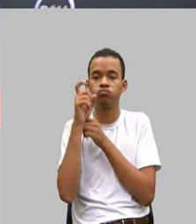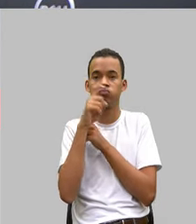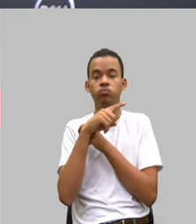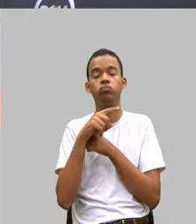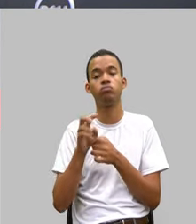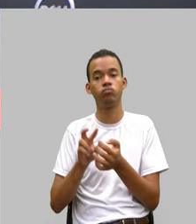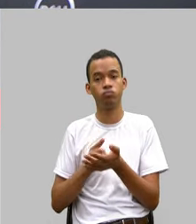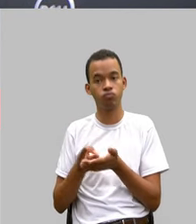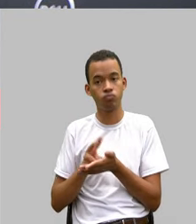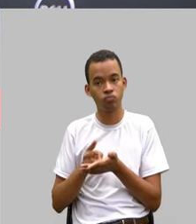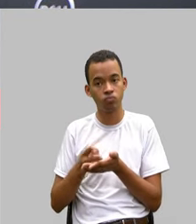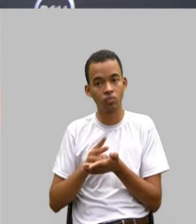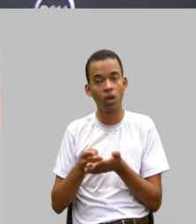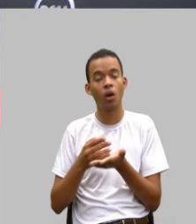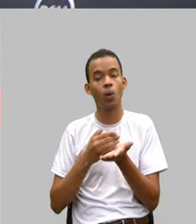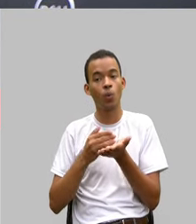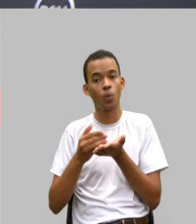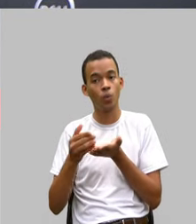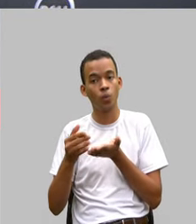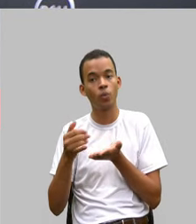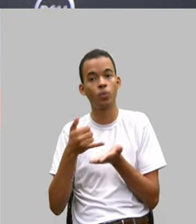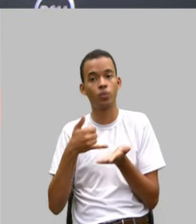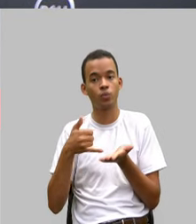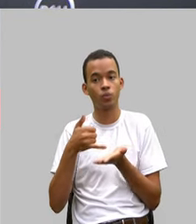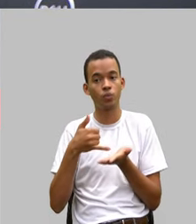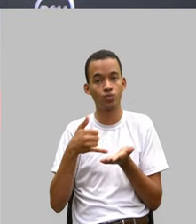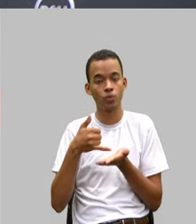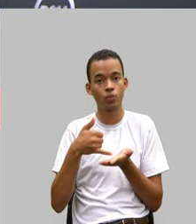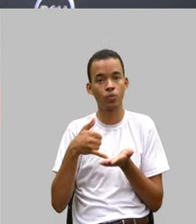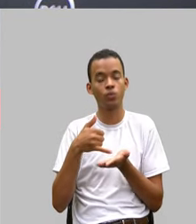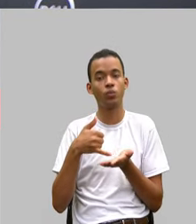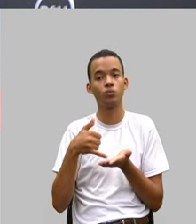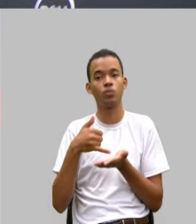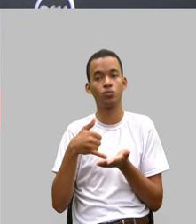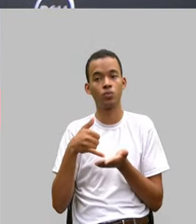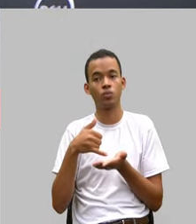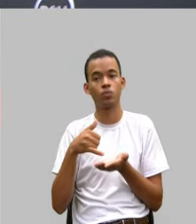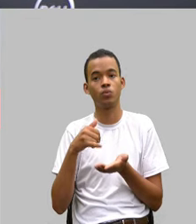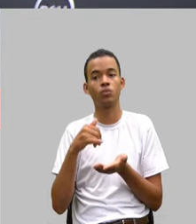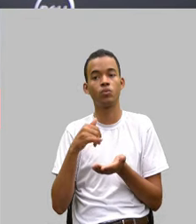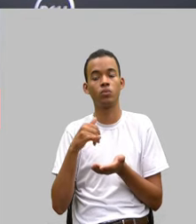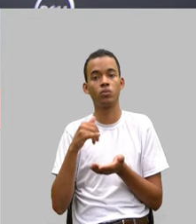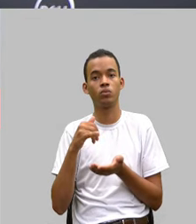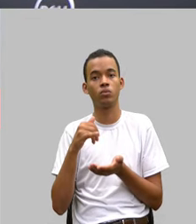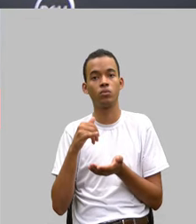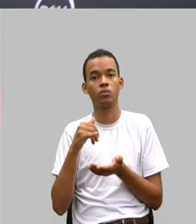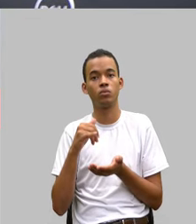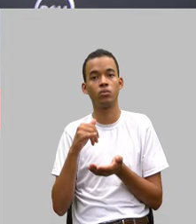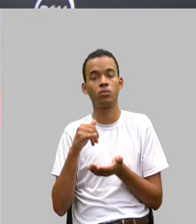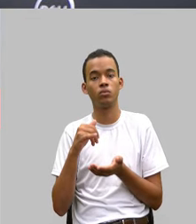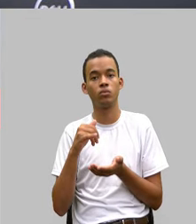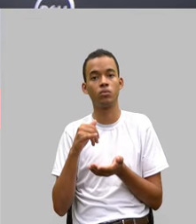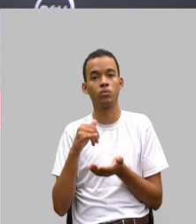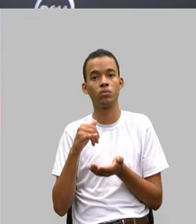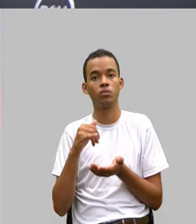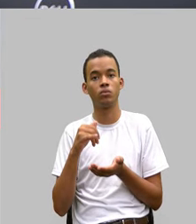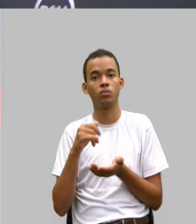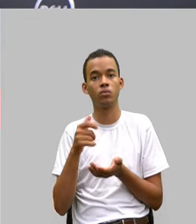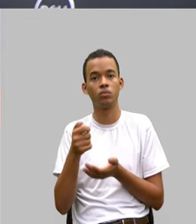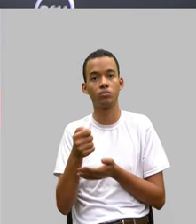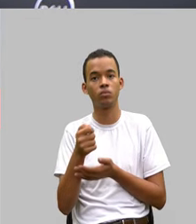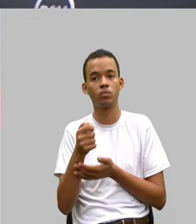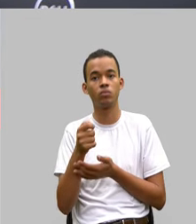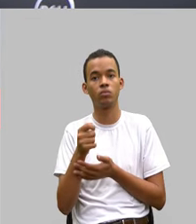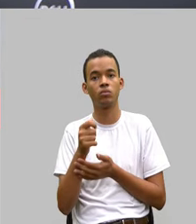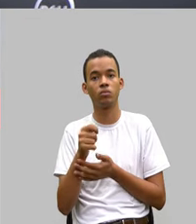iniciou o uso do Óleo deixa eu ver aqui o não sei se tô apertando mas o vídeo não